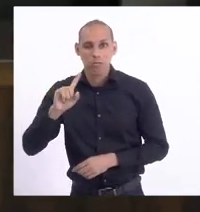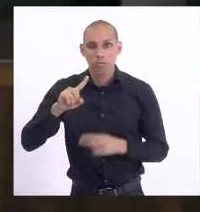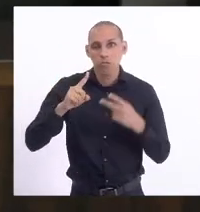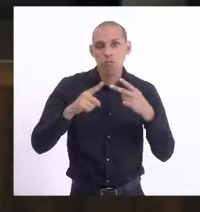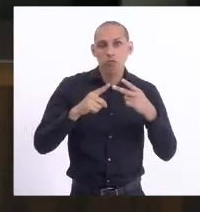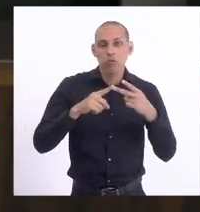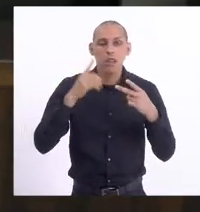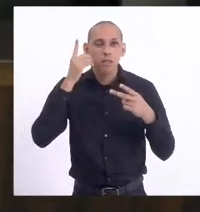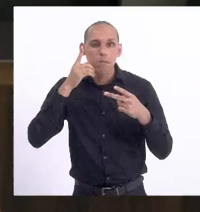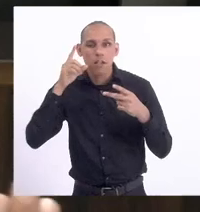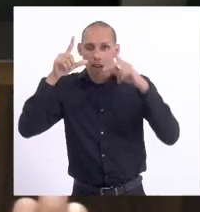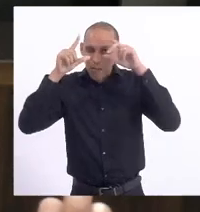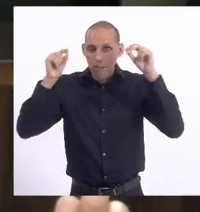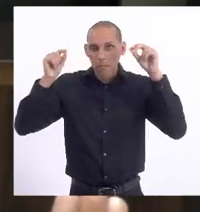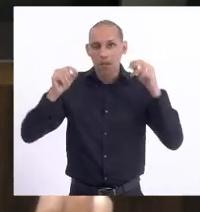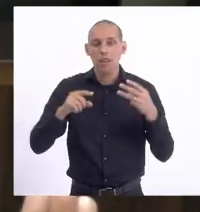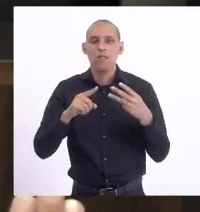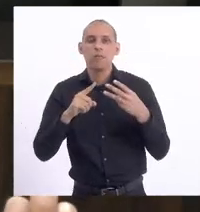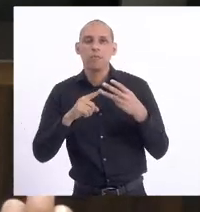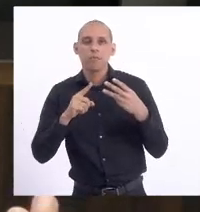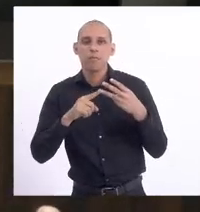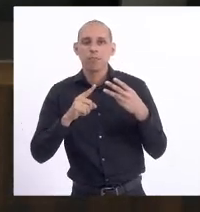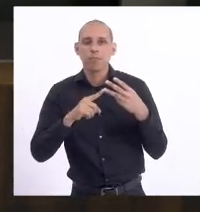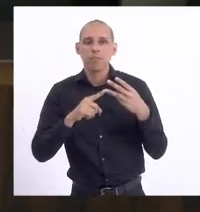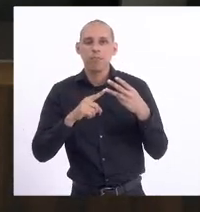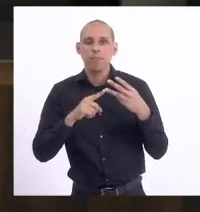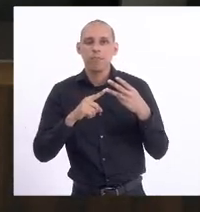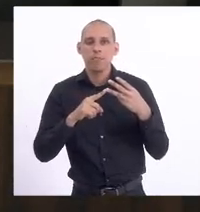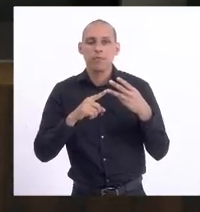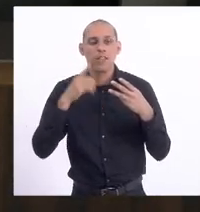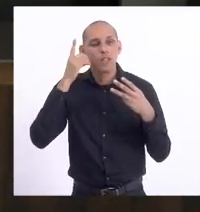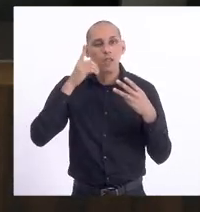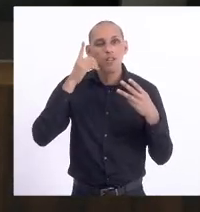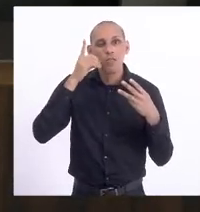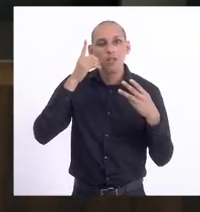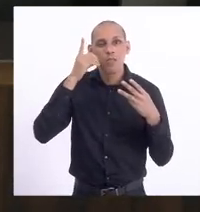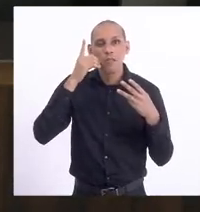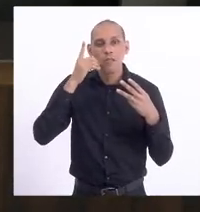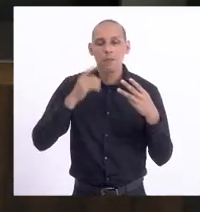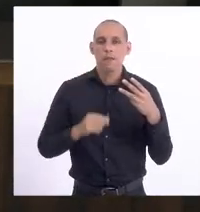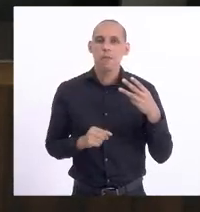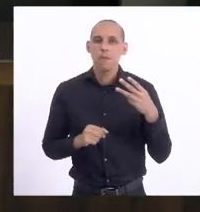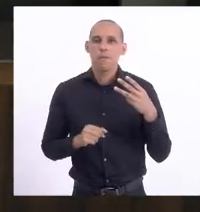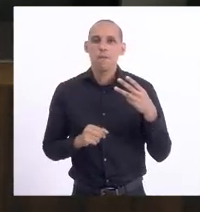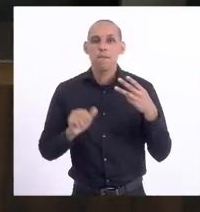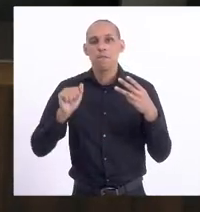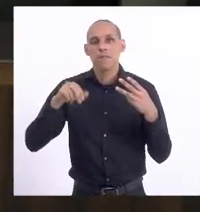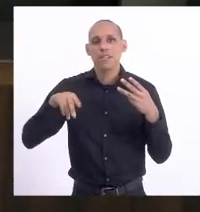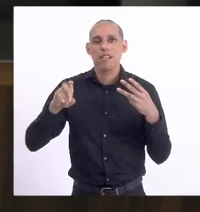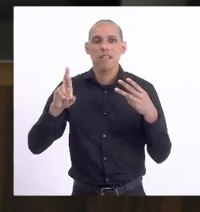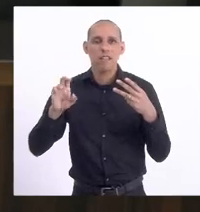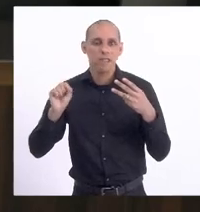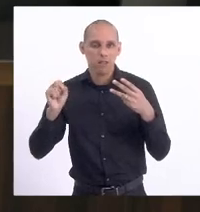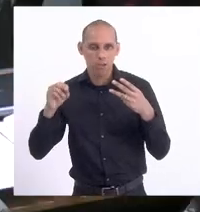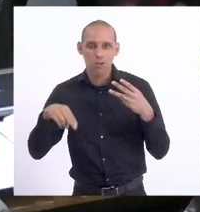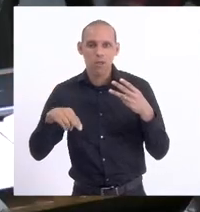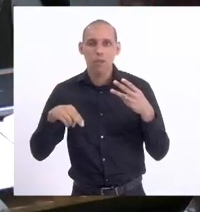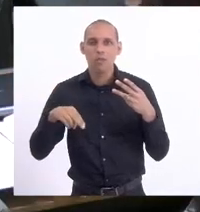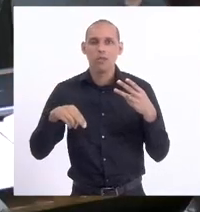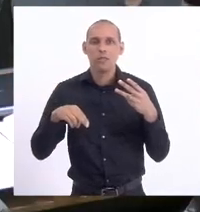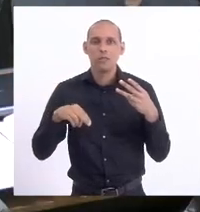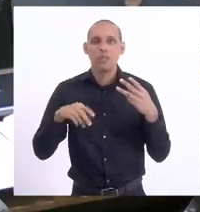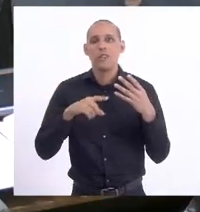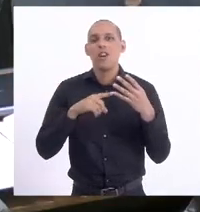para a deputada enfermeira, terceira por deputado Anderson, por deputado